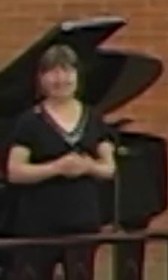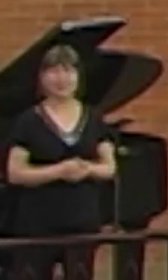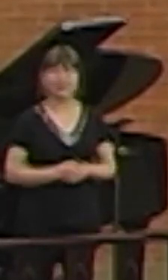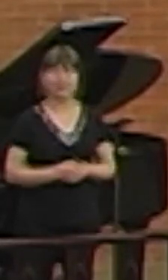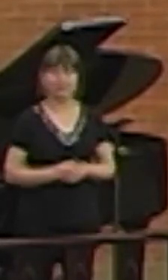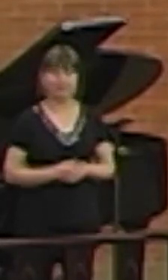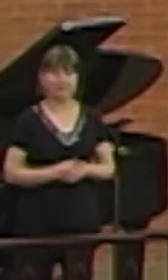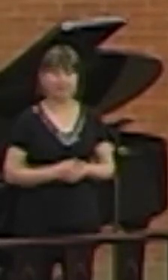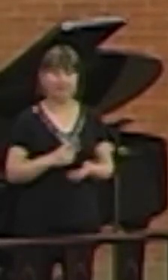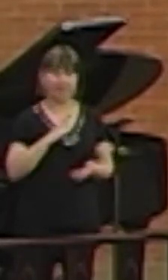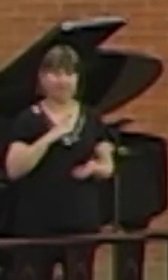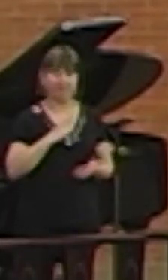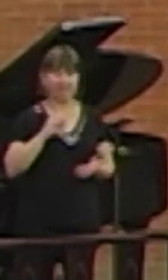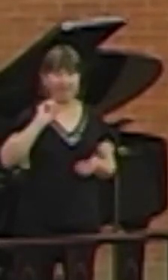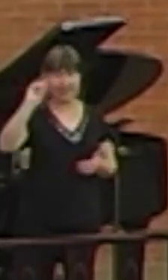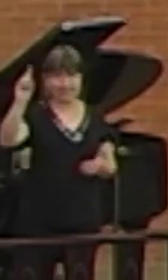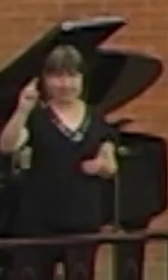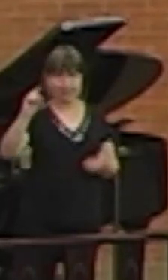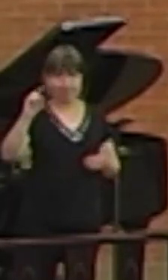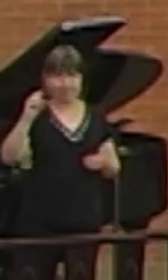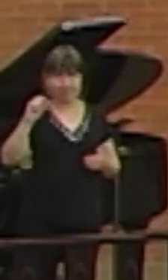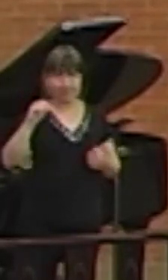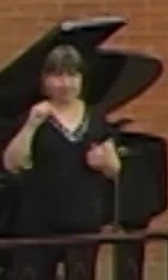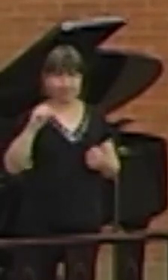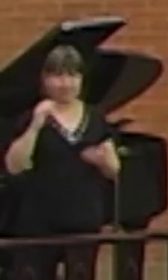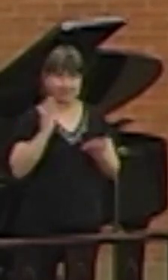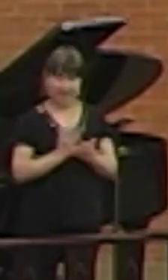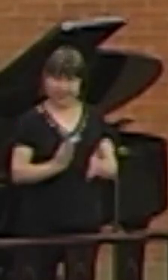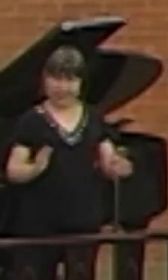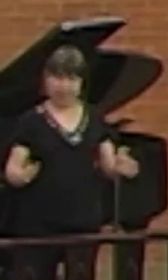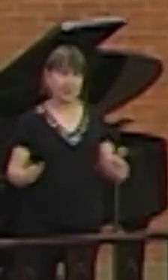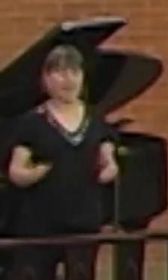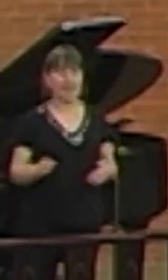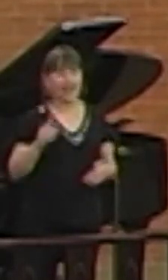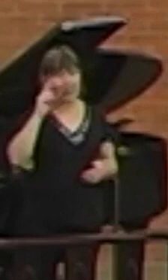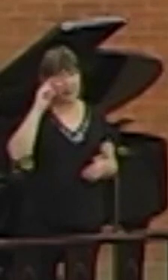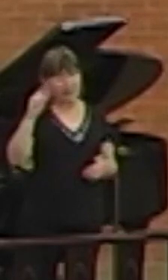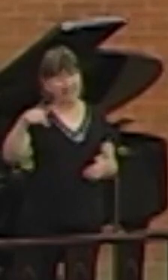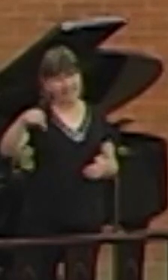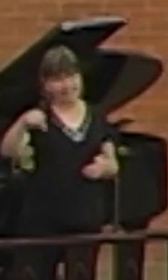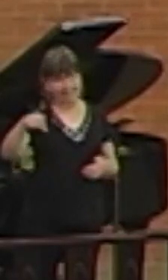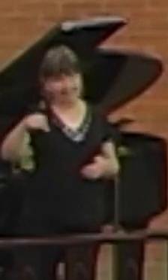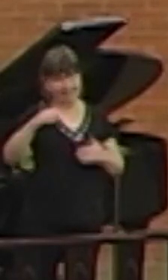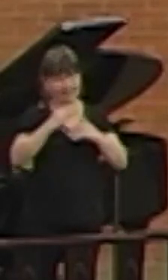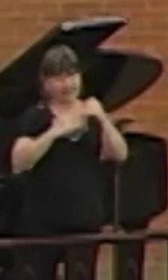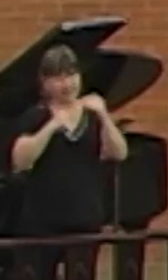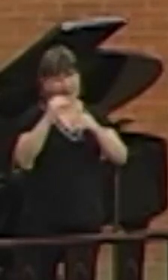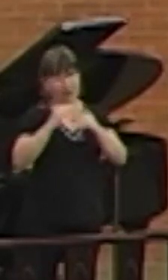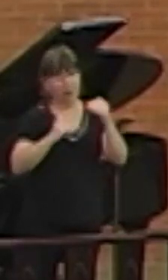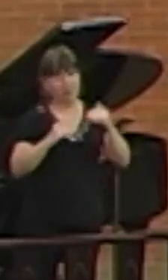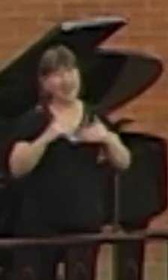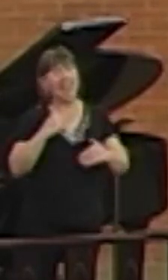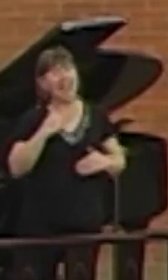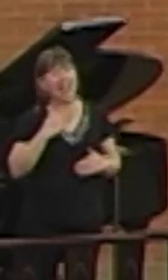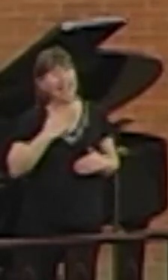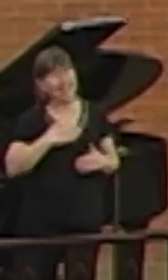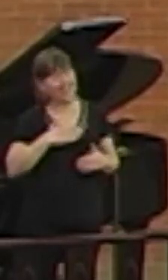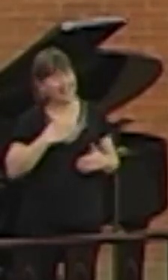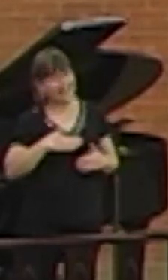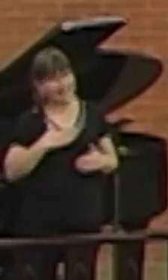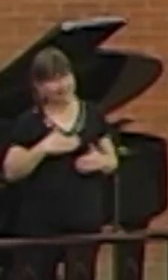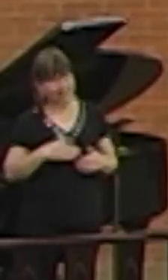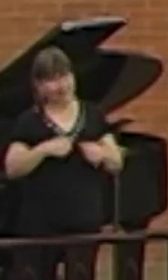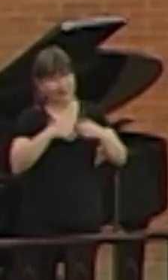e havendo Deus terminado no dia 7 a sua obra que fizera Descansou nesse dia